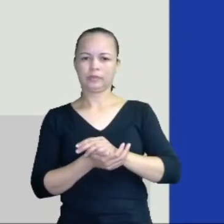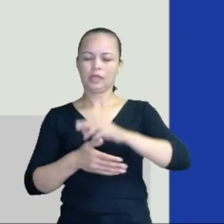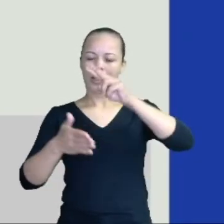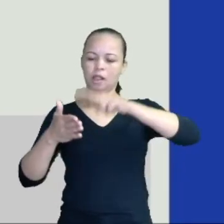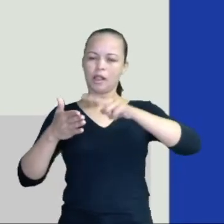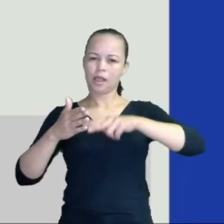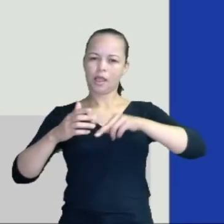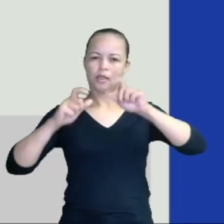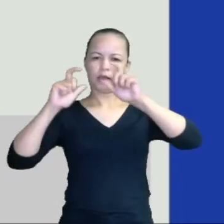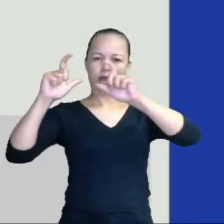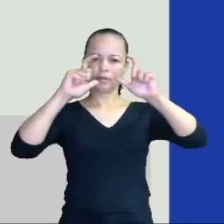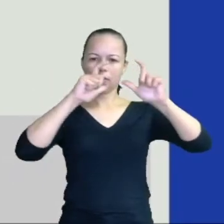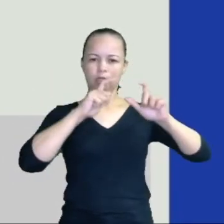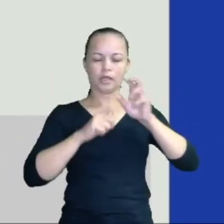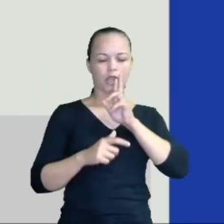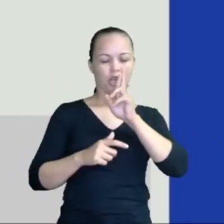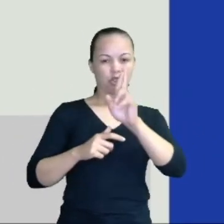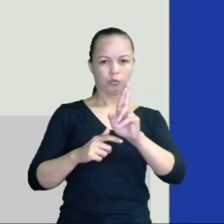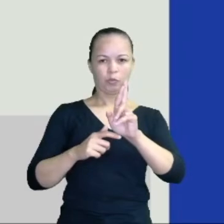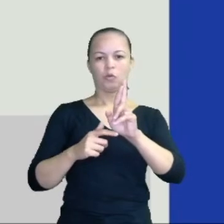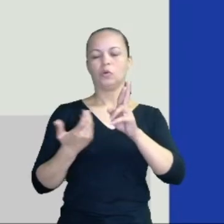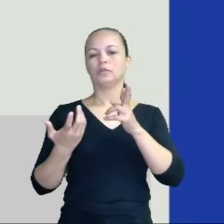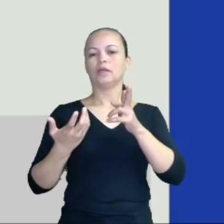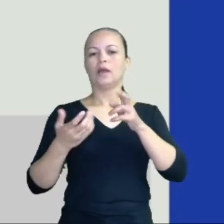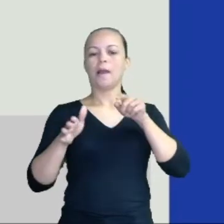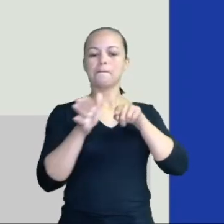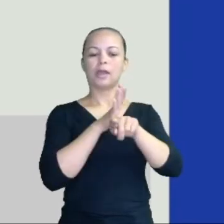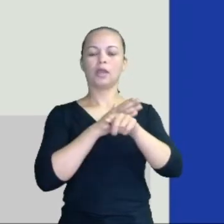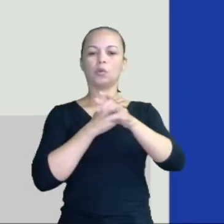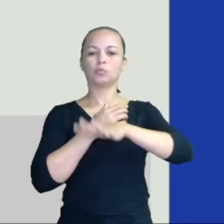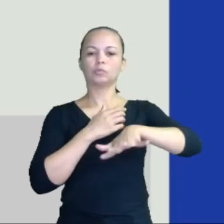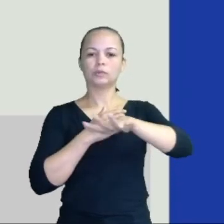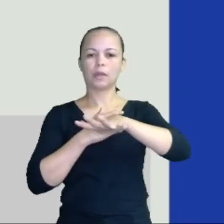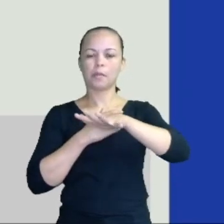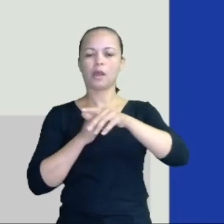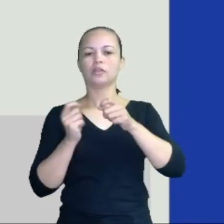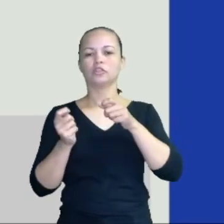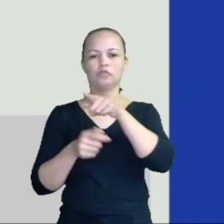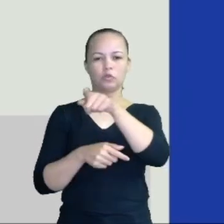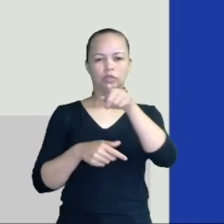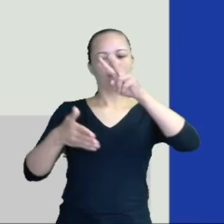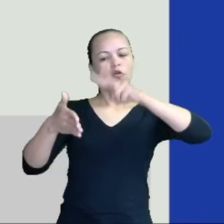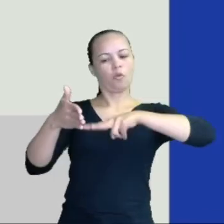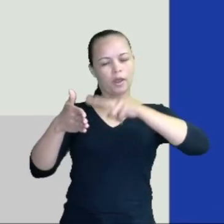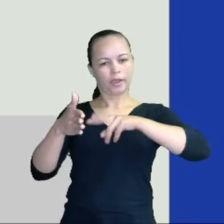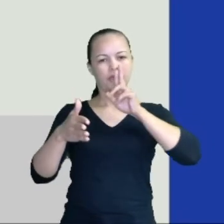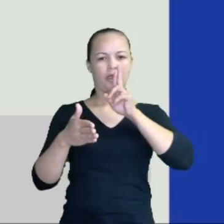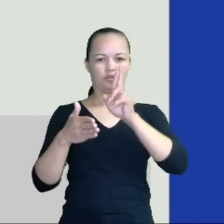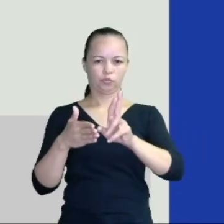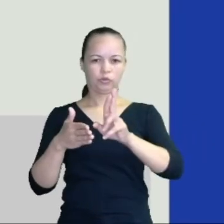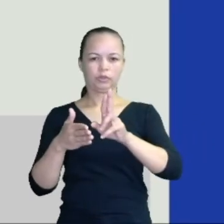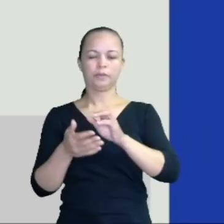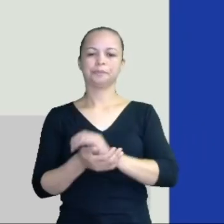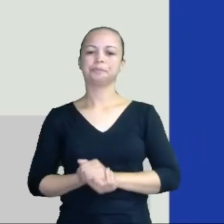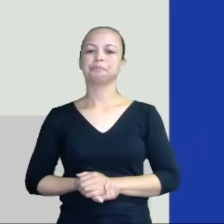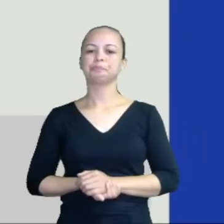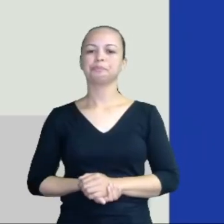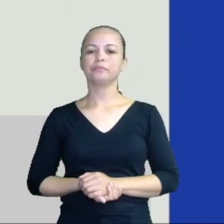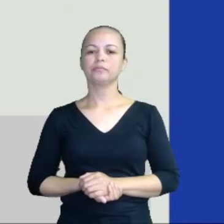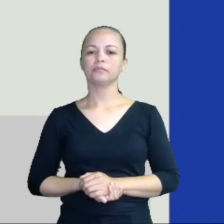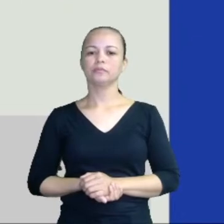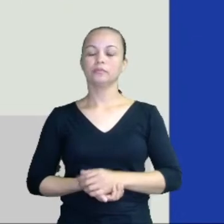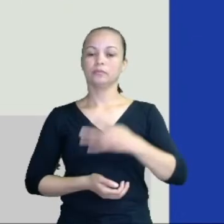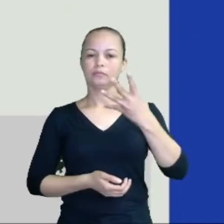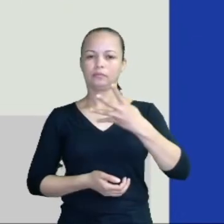tirinha e responda a pergunta abaixo. Vocês vão ler a tirinha e vão responder, tá certo? Essa é bem interessante.